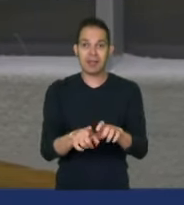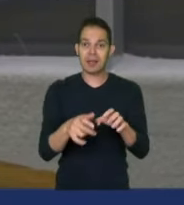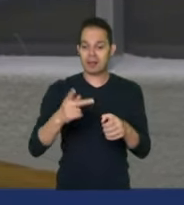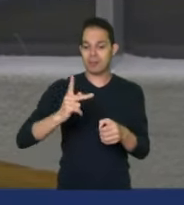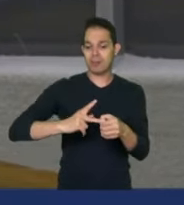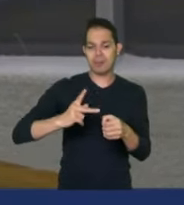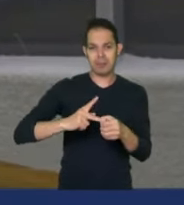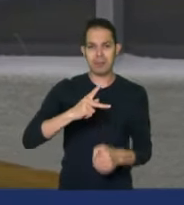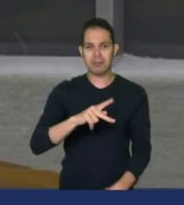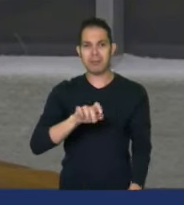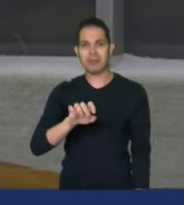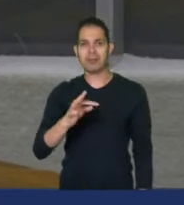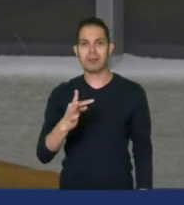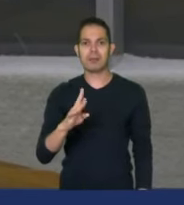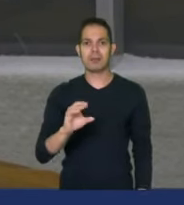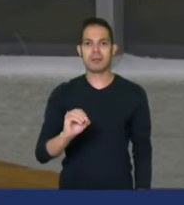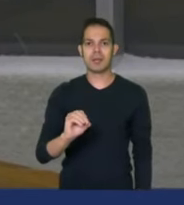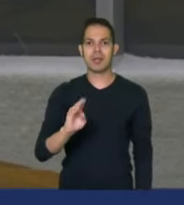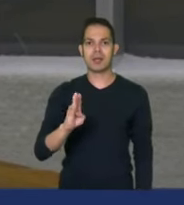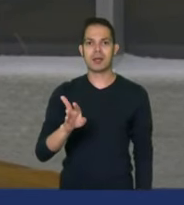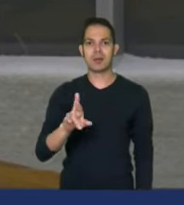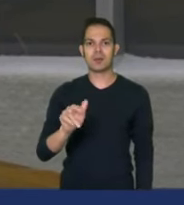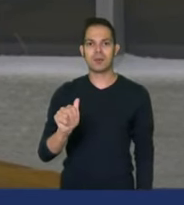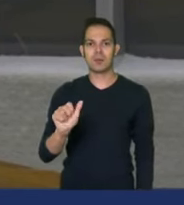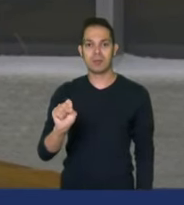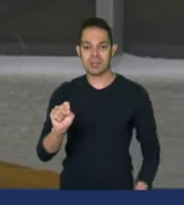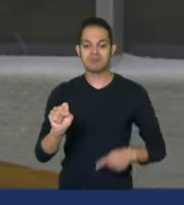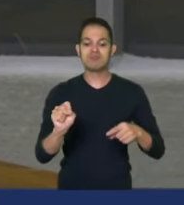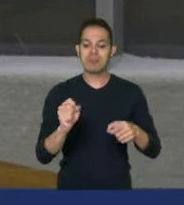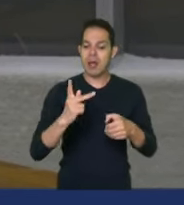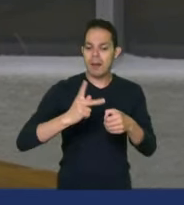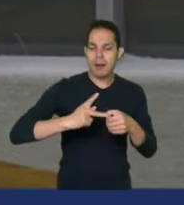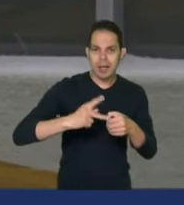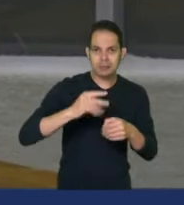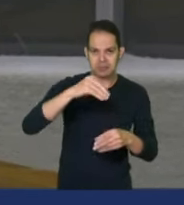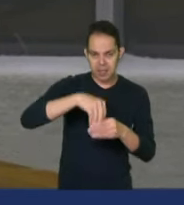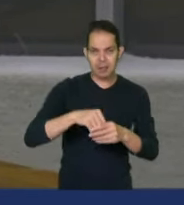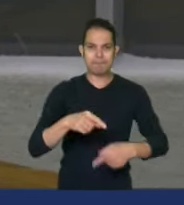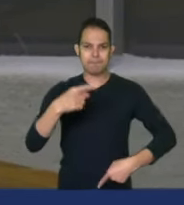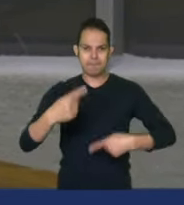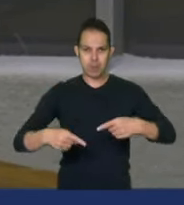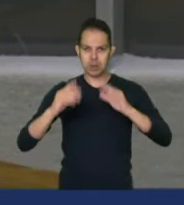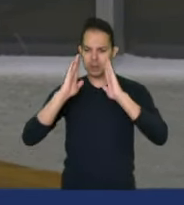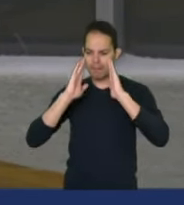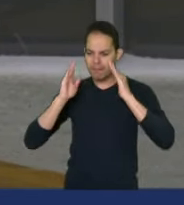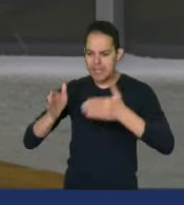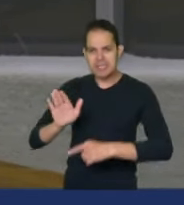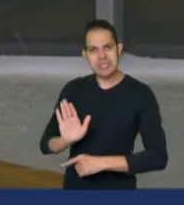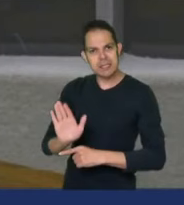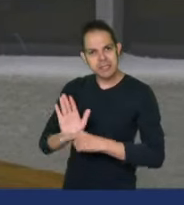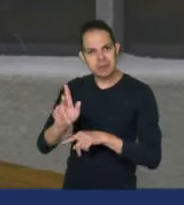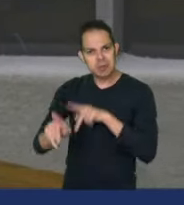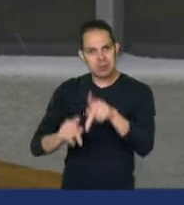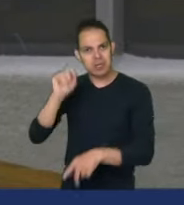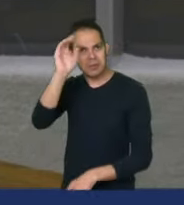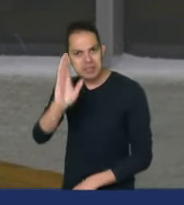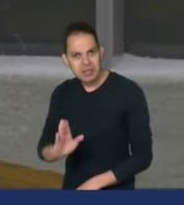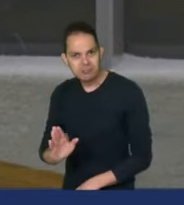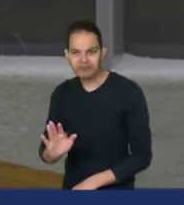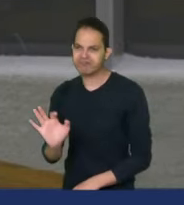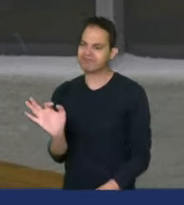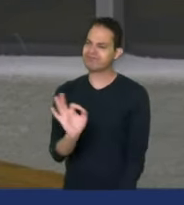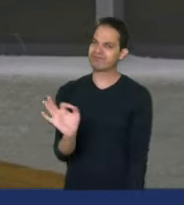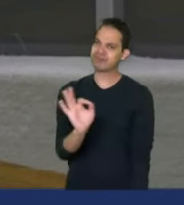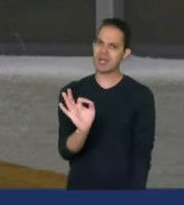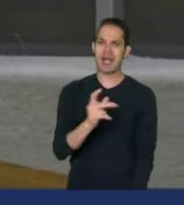a Petrobras, que não faz uma política pensando no povo brasileiro, no nosso desenvolvimento. E não vem aqui o